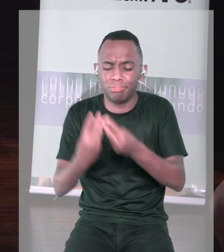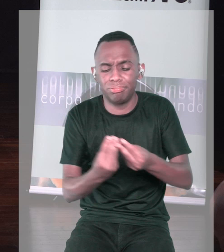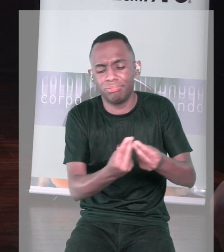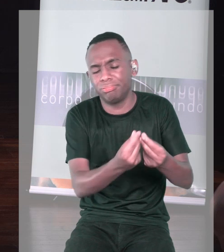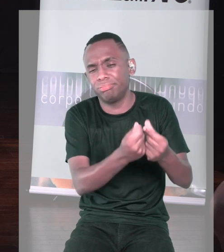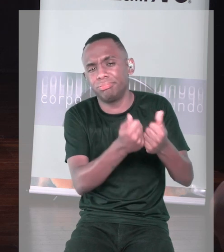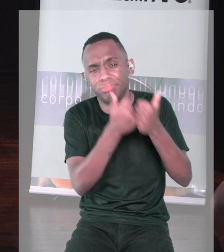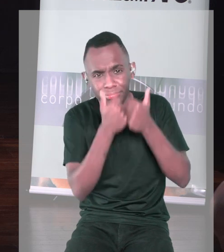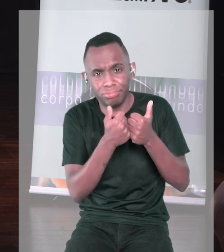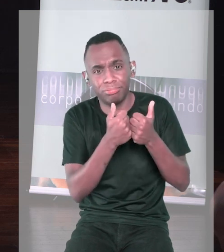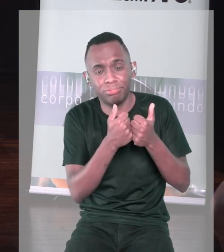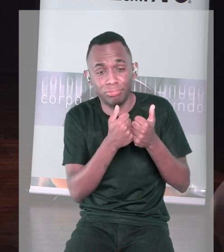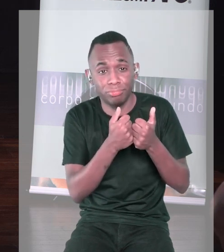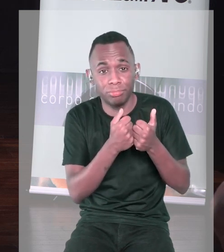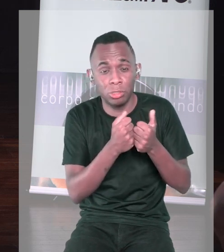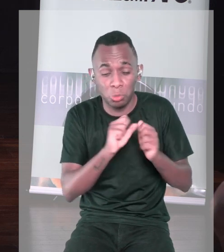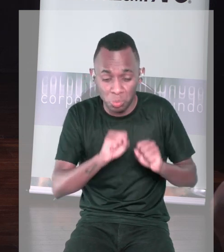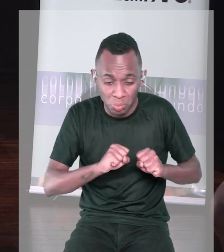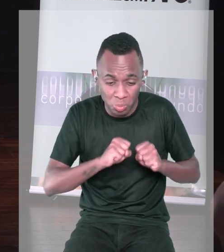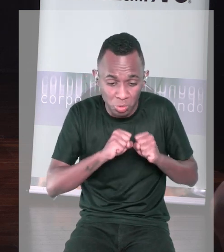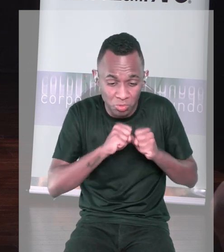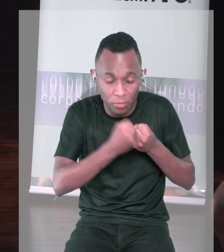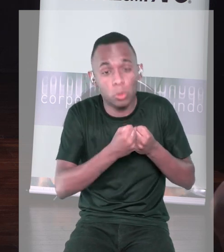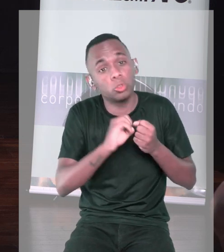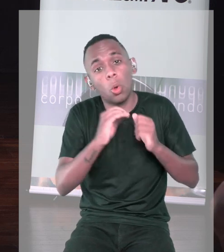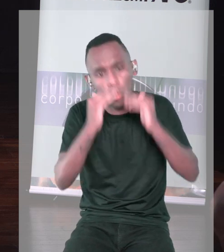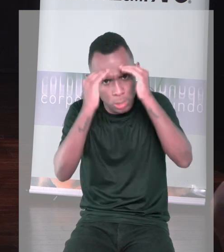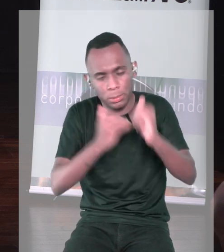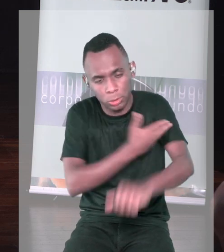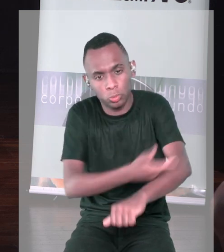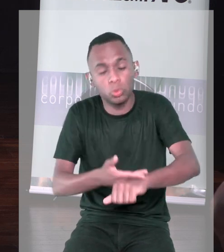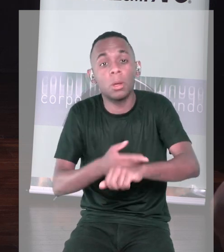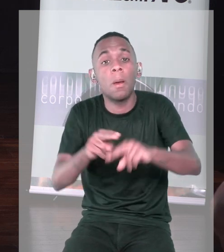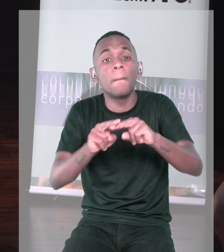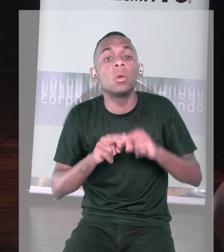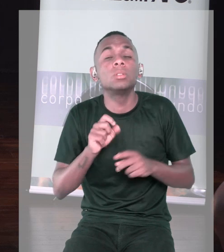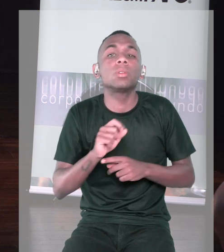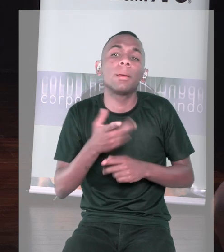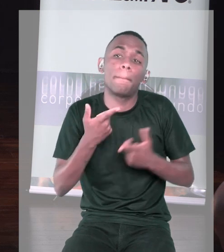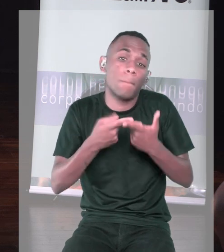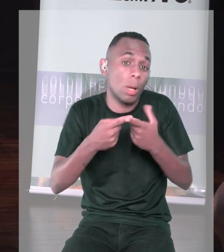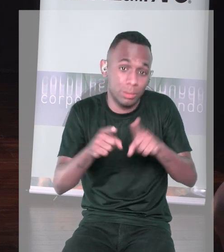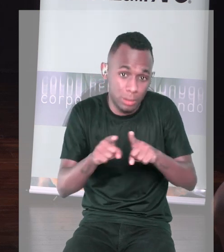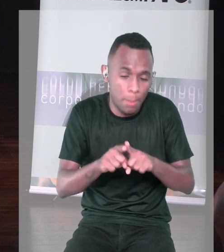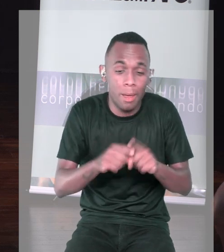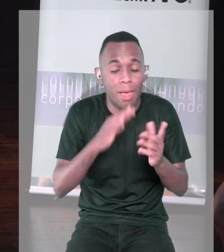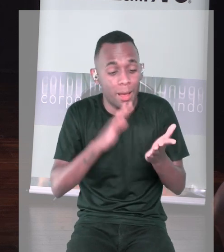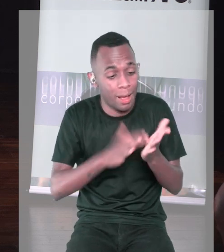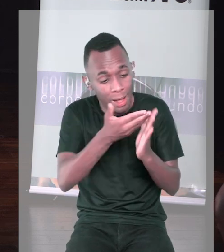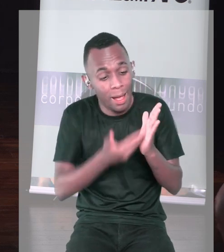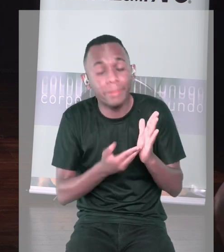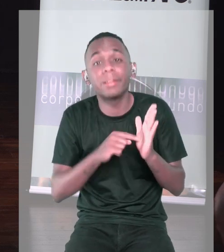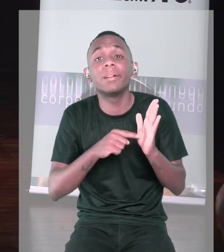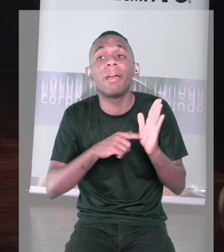cume a moralidade, seja a moralidade produtiva do esforço, seja a obediente dos costumes. Por isso, e porque, como